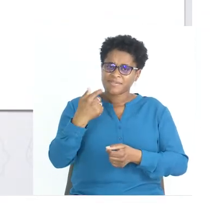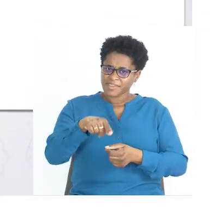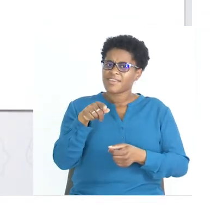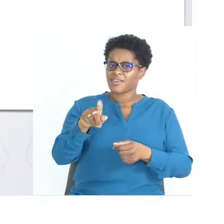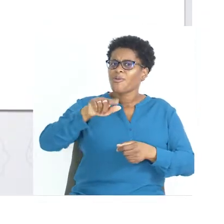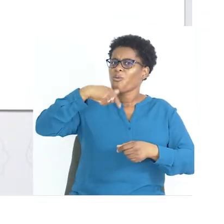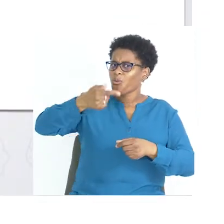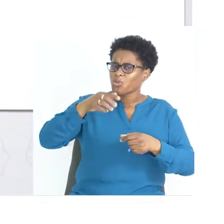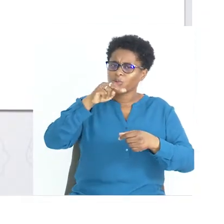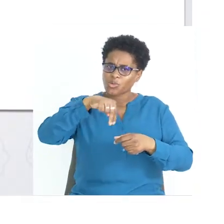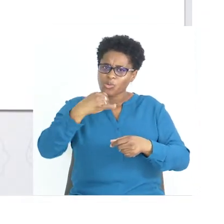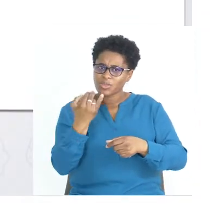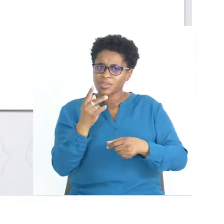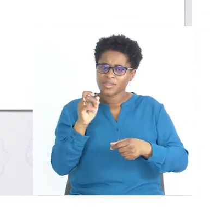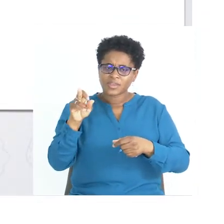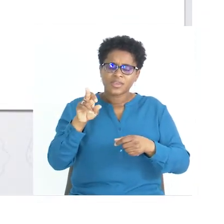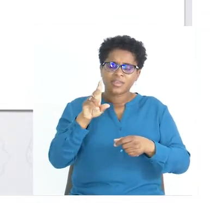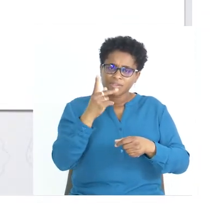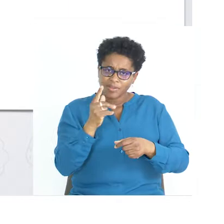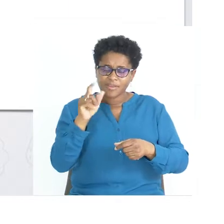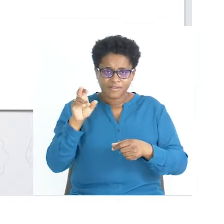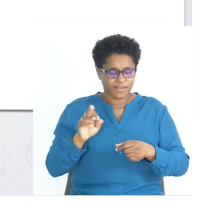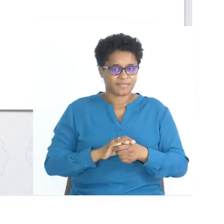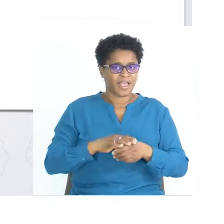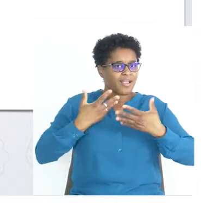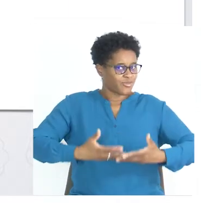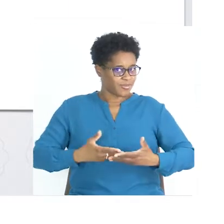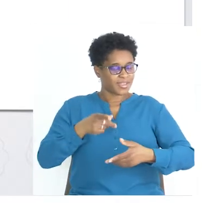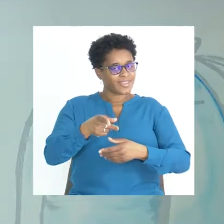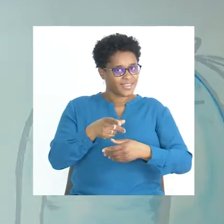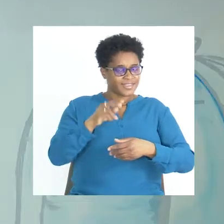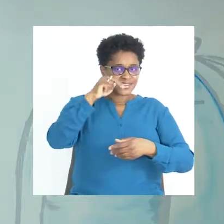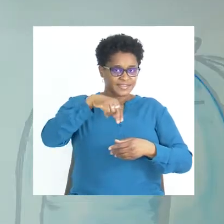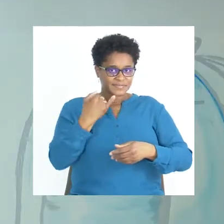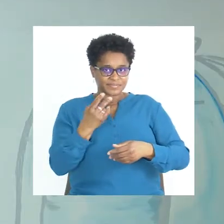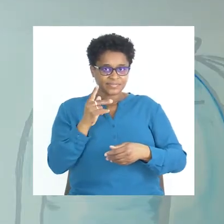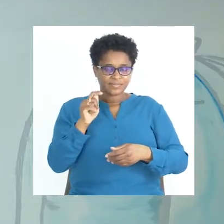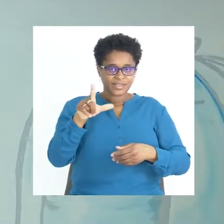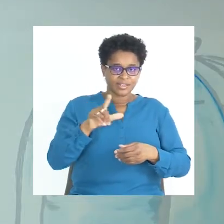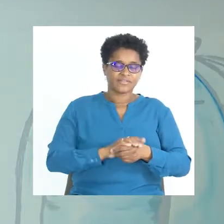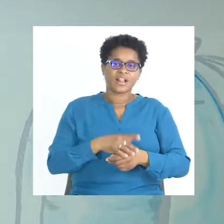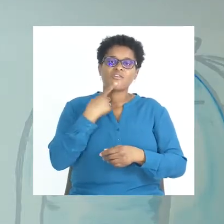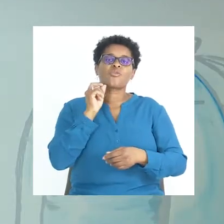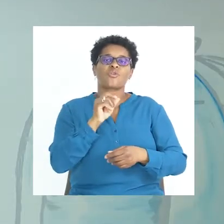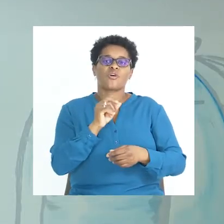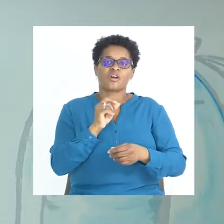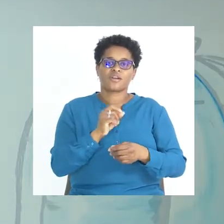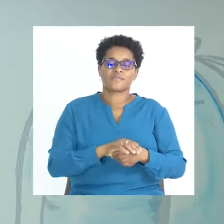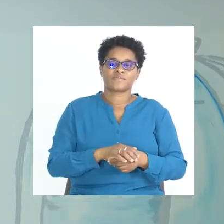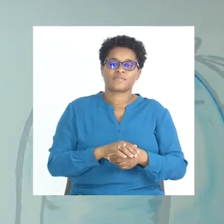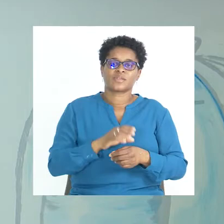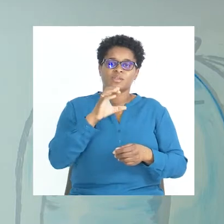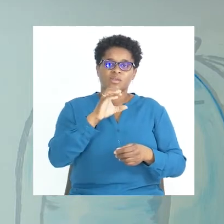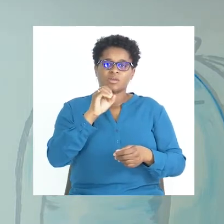Tens aqui outro nível, que é o nível corrente. Atualmente, esse nível é chamado de